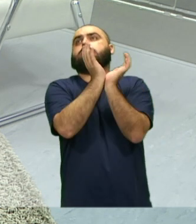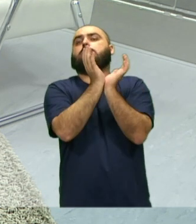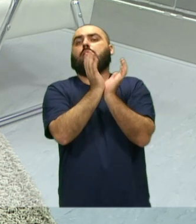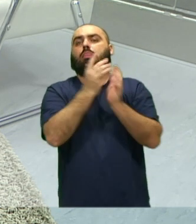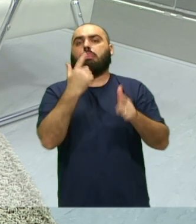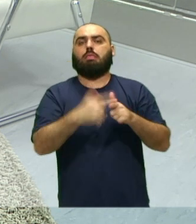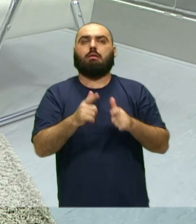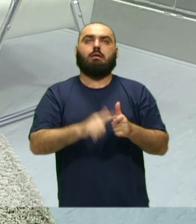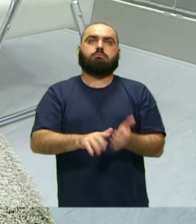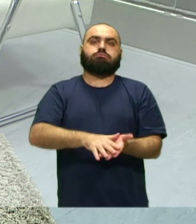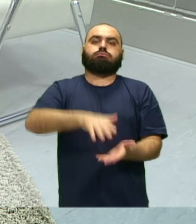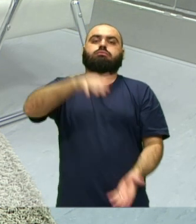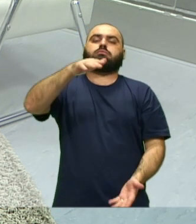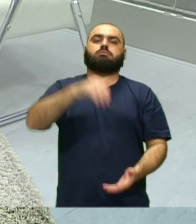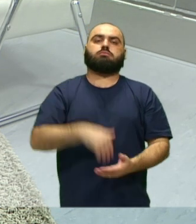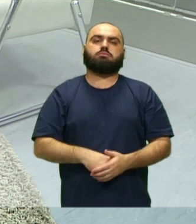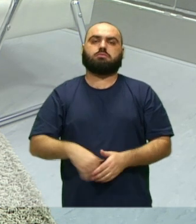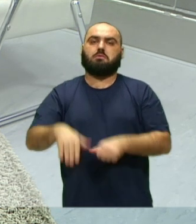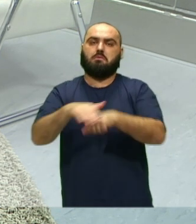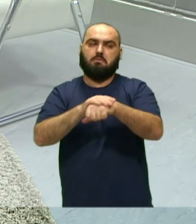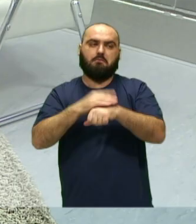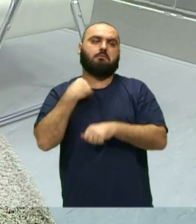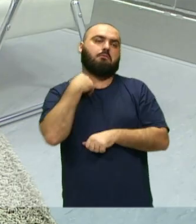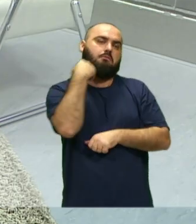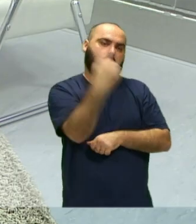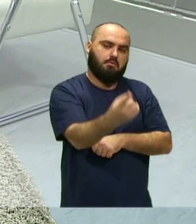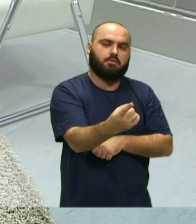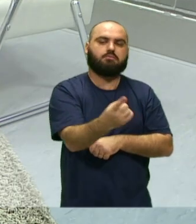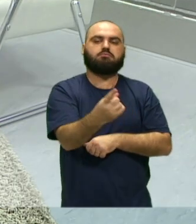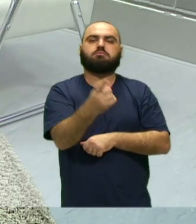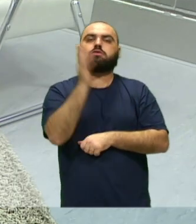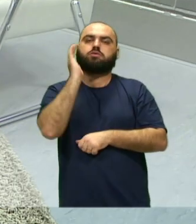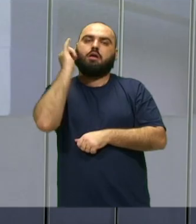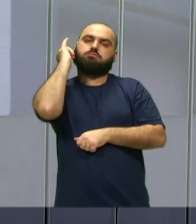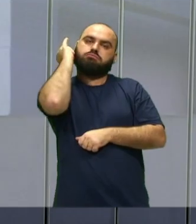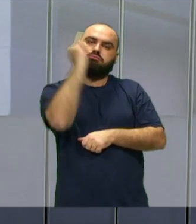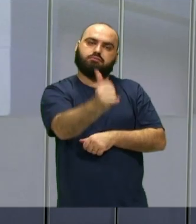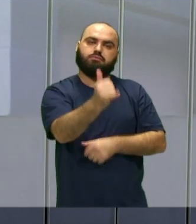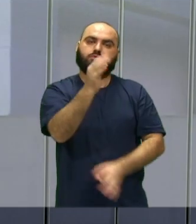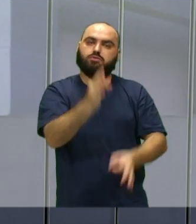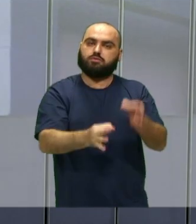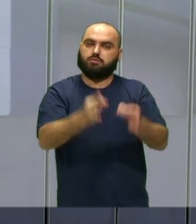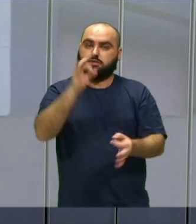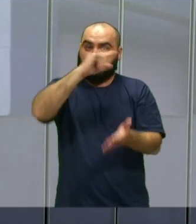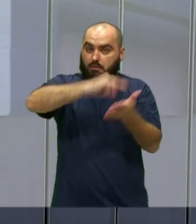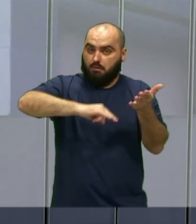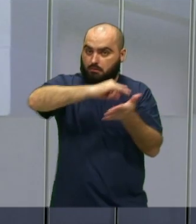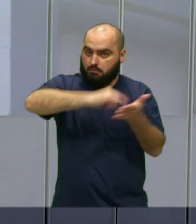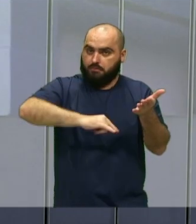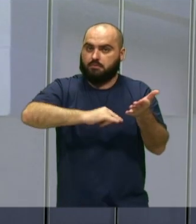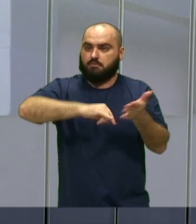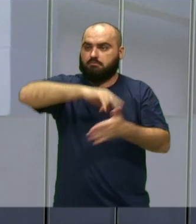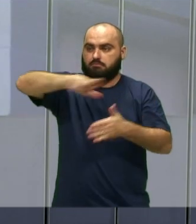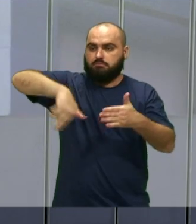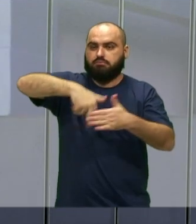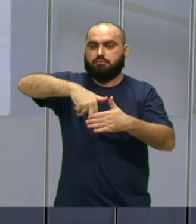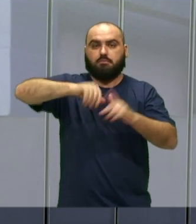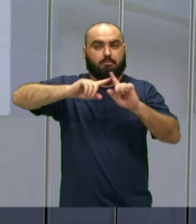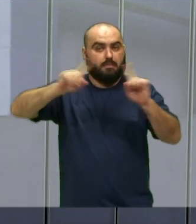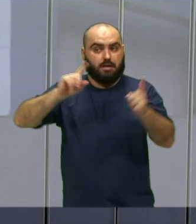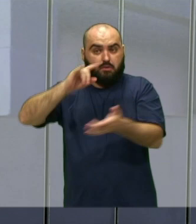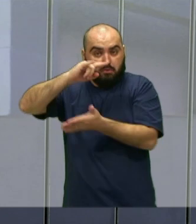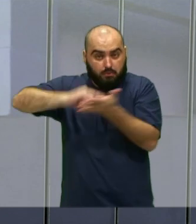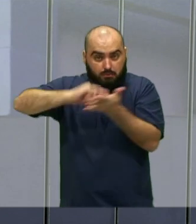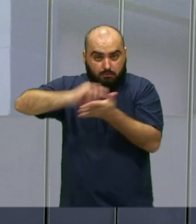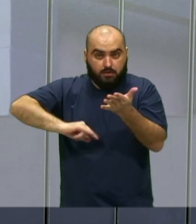grande demais. Então, a conversa foi feita, eles foram noticiados formalmente através de requerimento, indicação, uso da tribuna, mas a